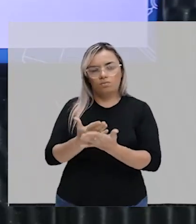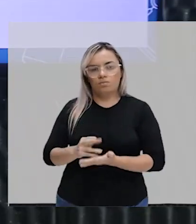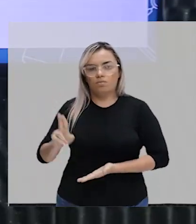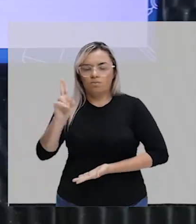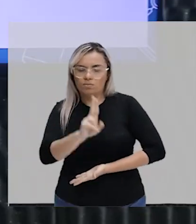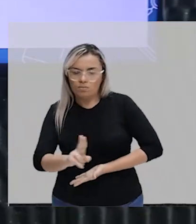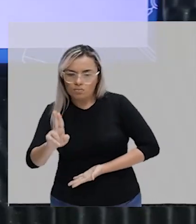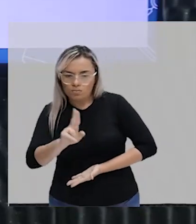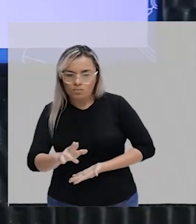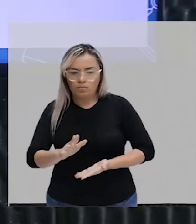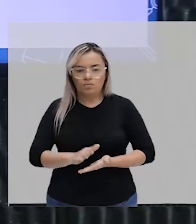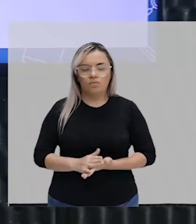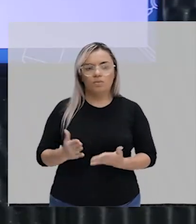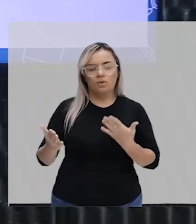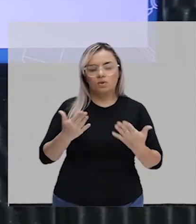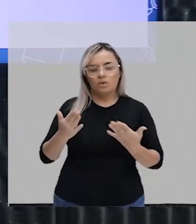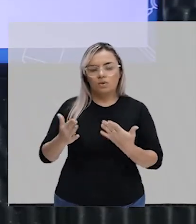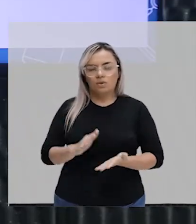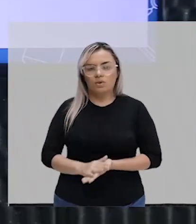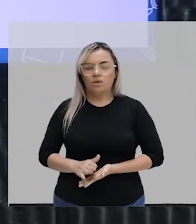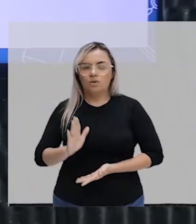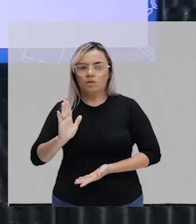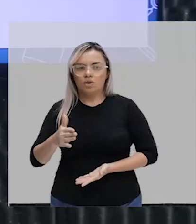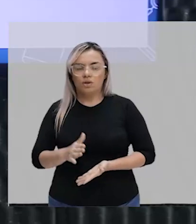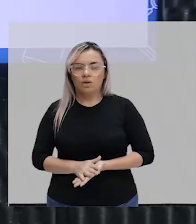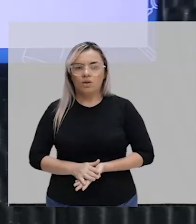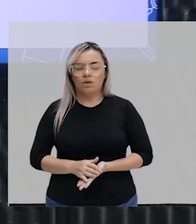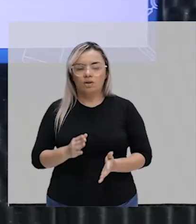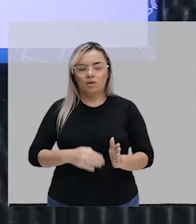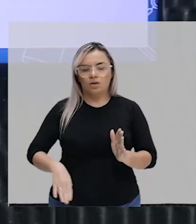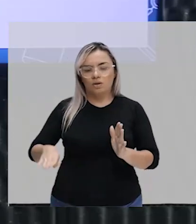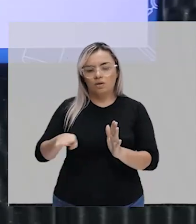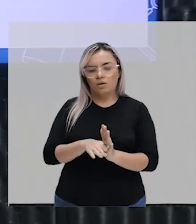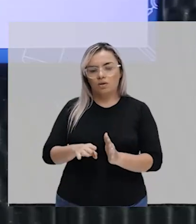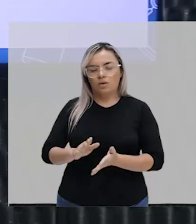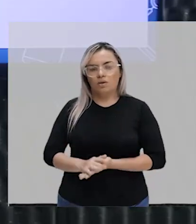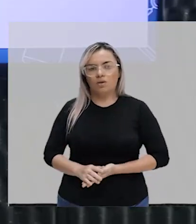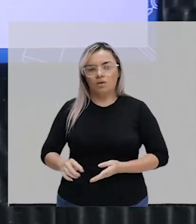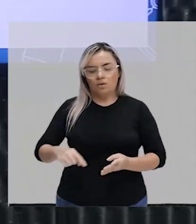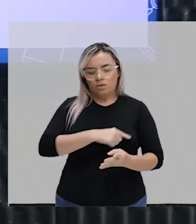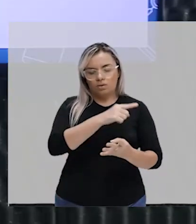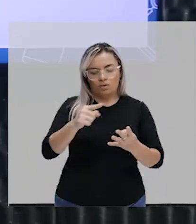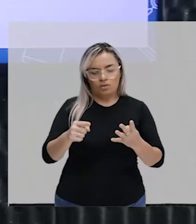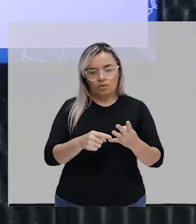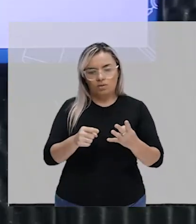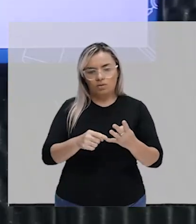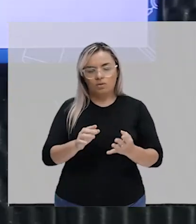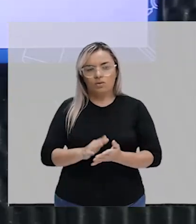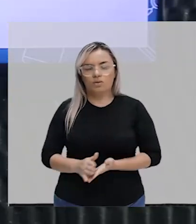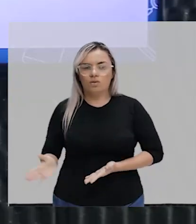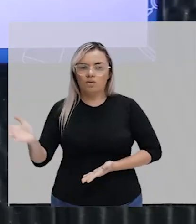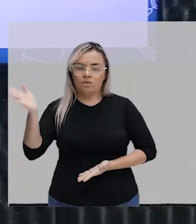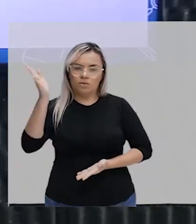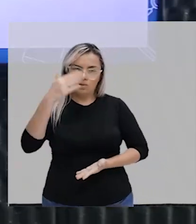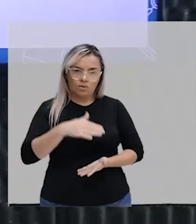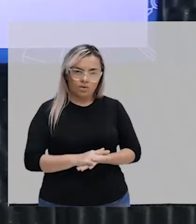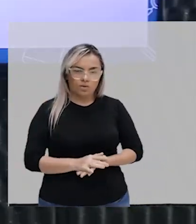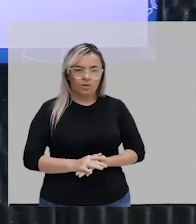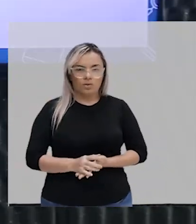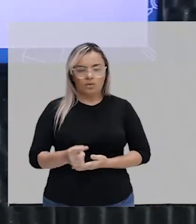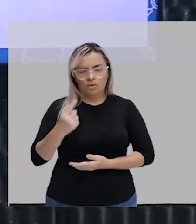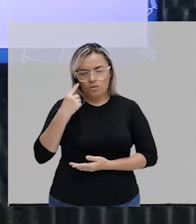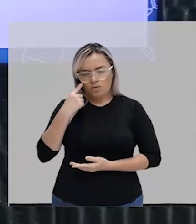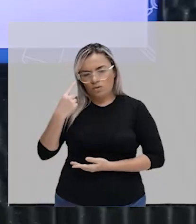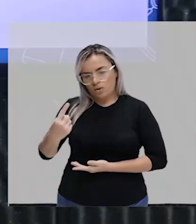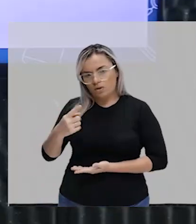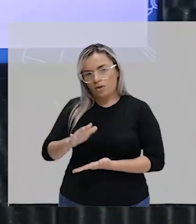bom? Já estamos chegando aqui na nossa parte final, né, no item 4 do nosso roteiro, aonde nós vamos ver alguns exemplos,